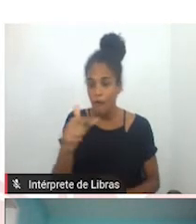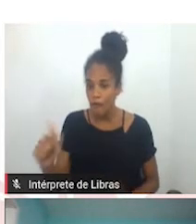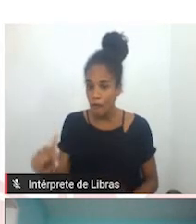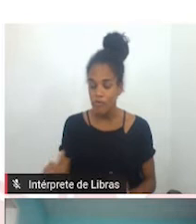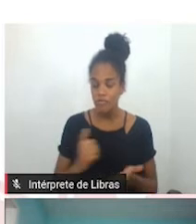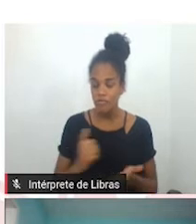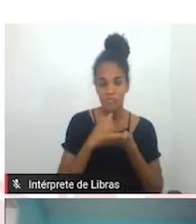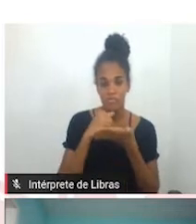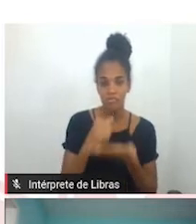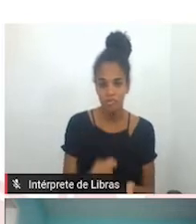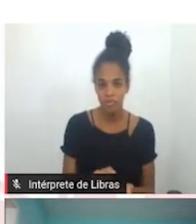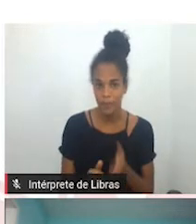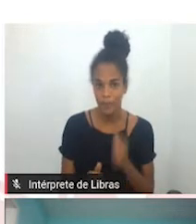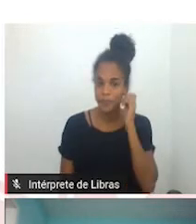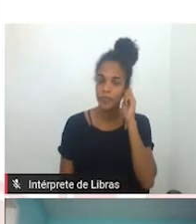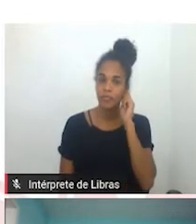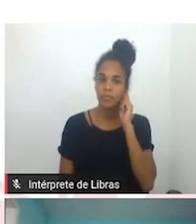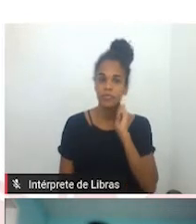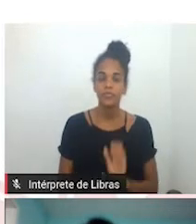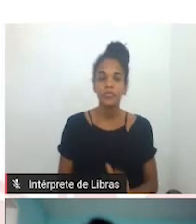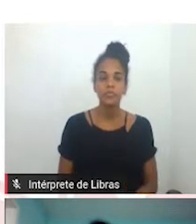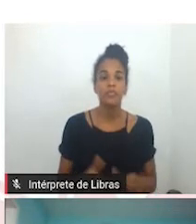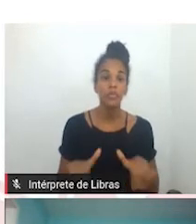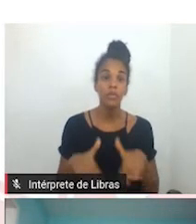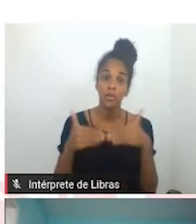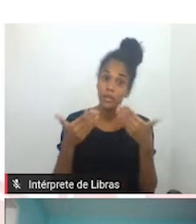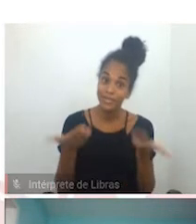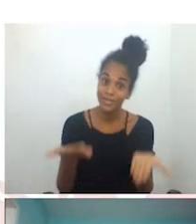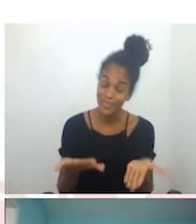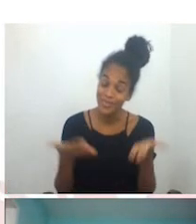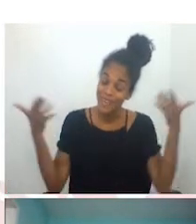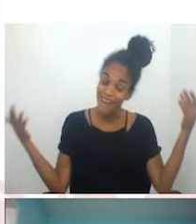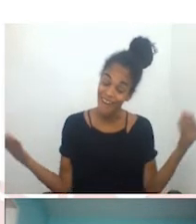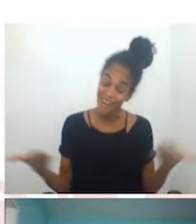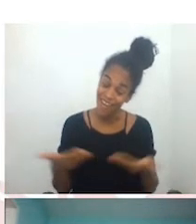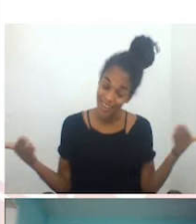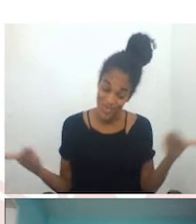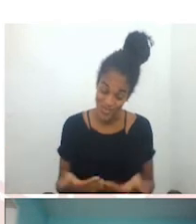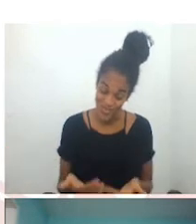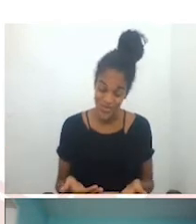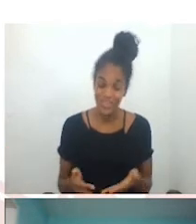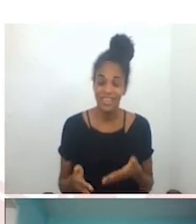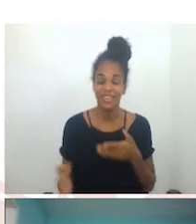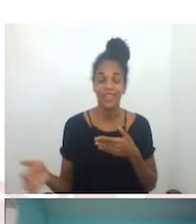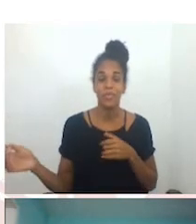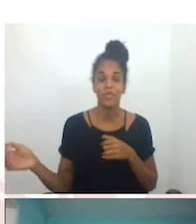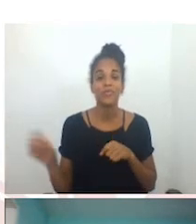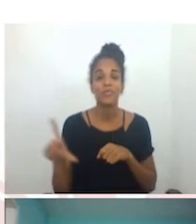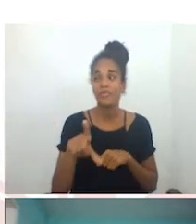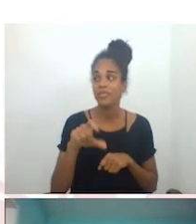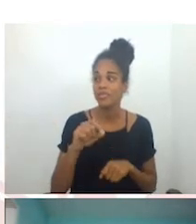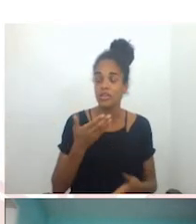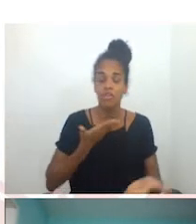Então, agora vamos falar sobre o tratamento do COVID. Na verdade, é um tratamento que a gente ainda não tem nada definido,